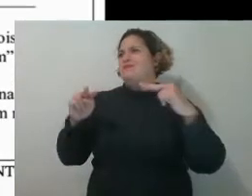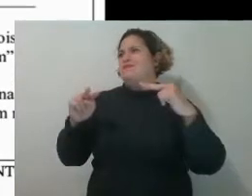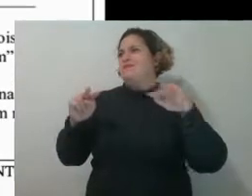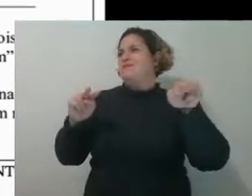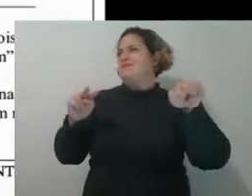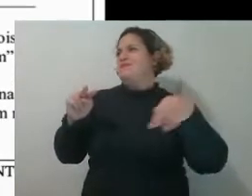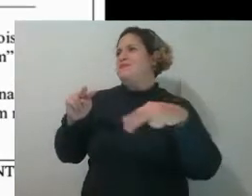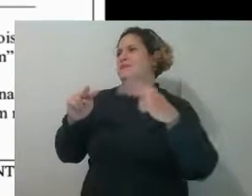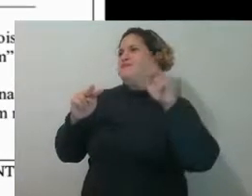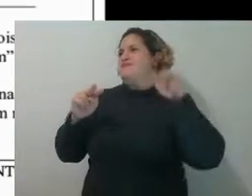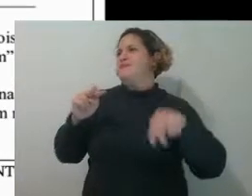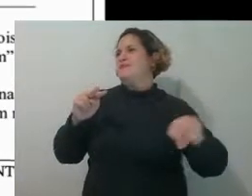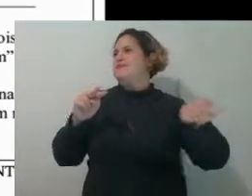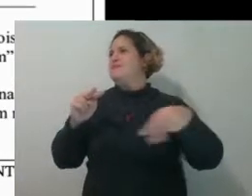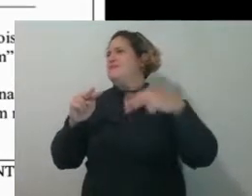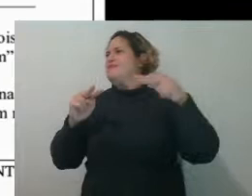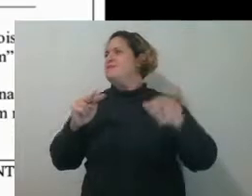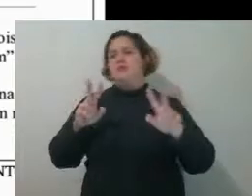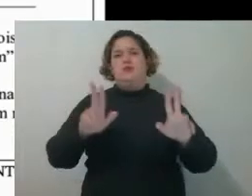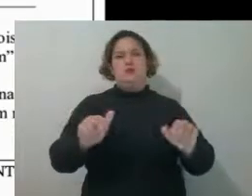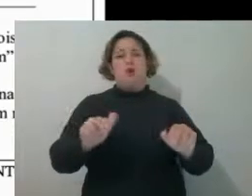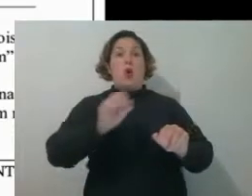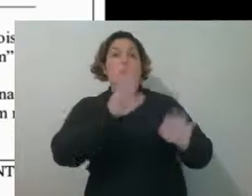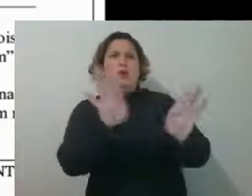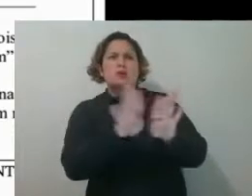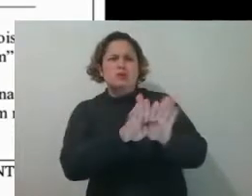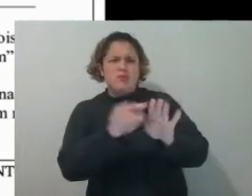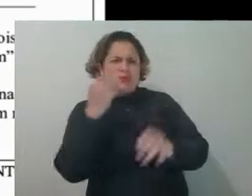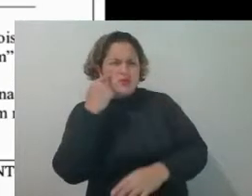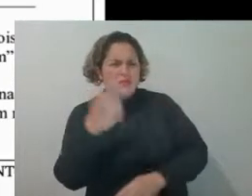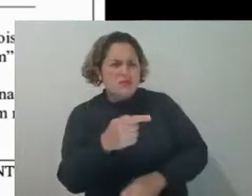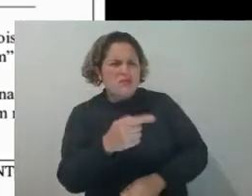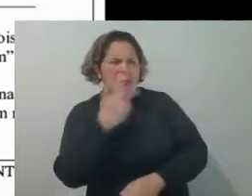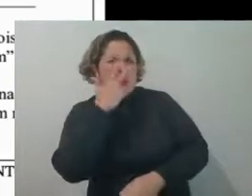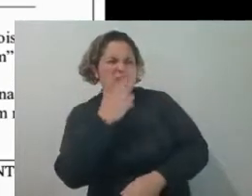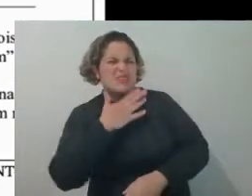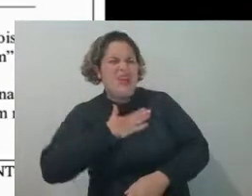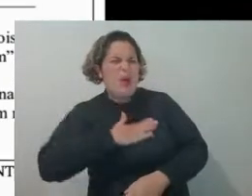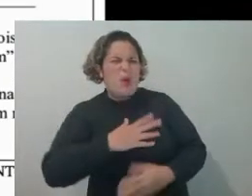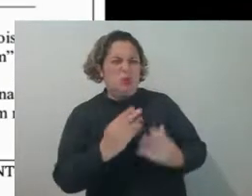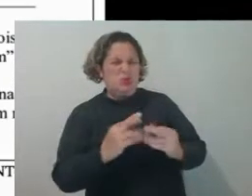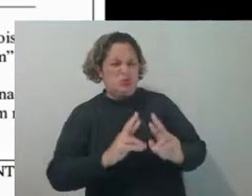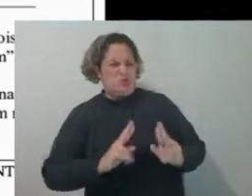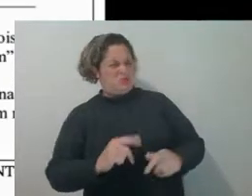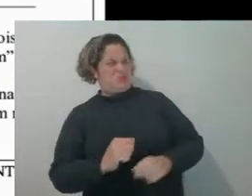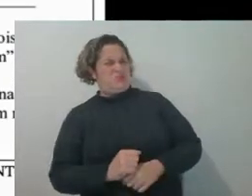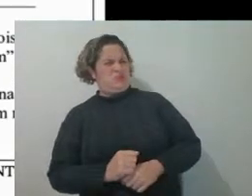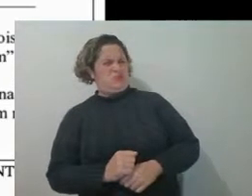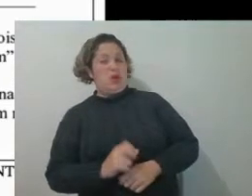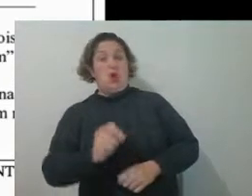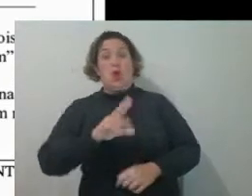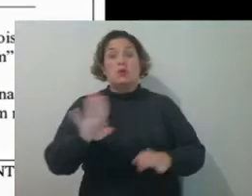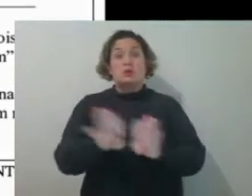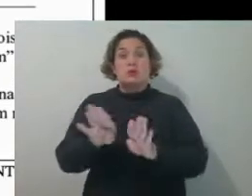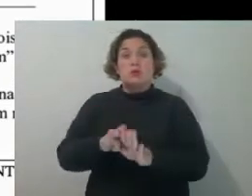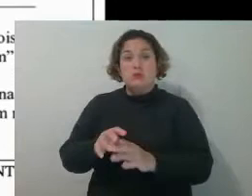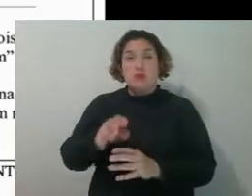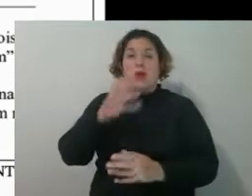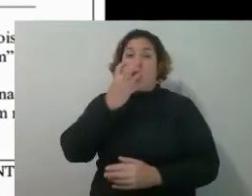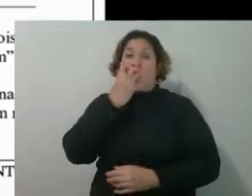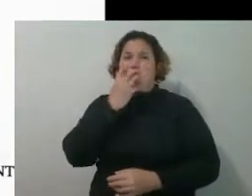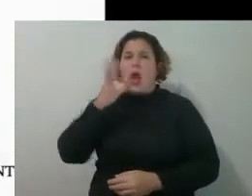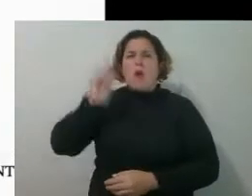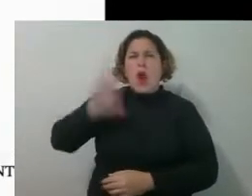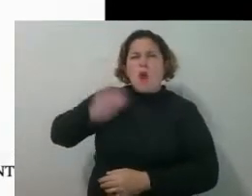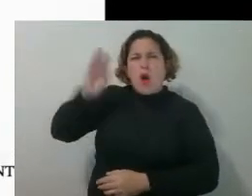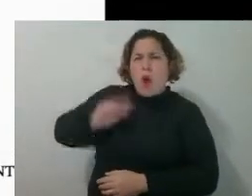algum outro tipo de comportamento, se ele tá calmo, indiferente, ou se ele late o tempo todo e está agitado.